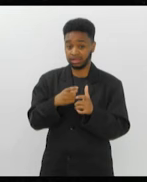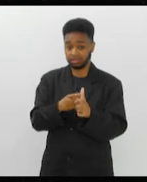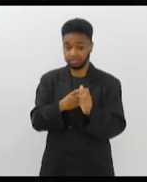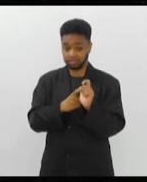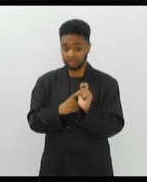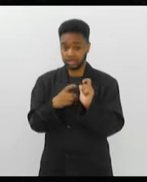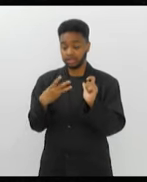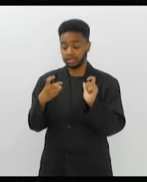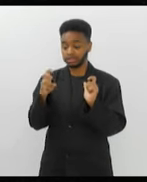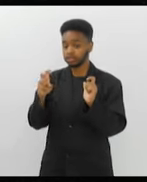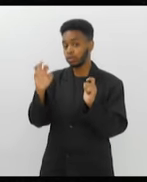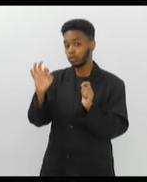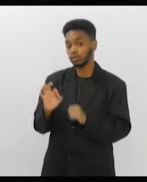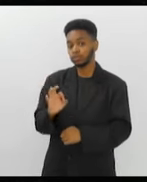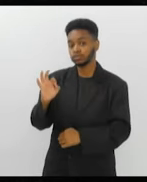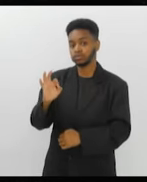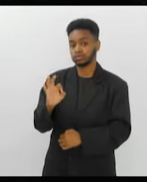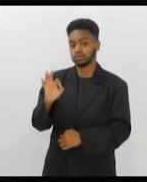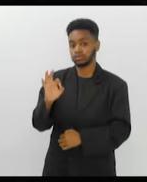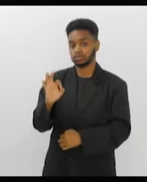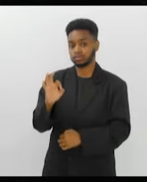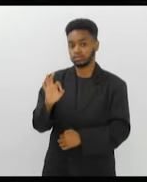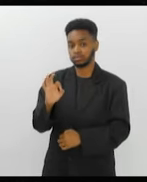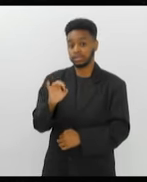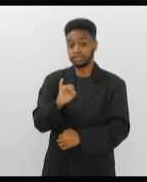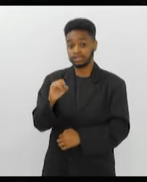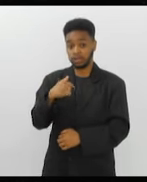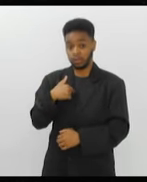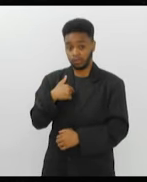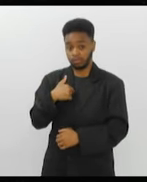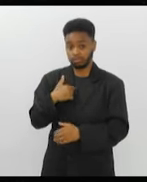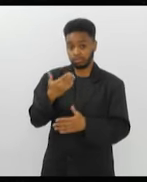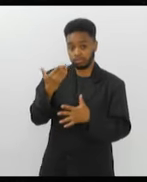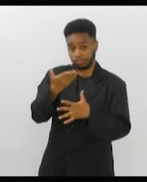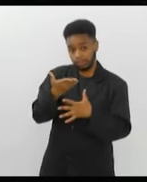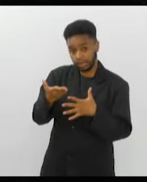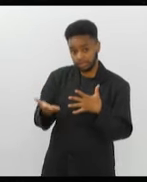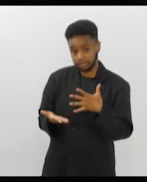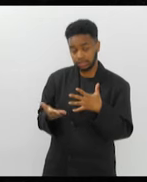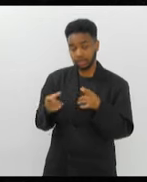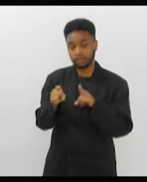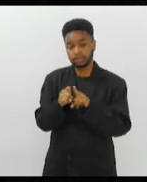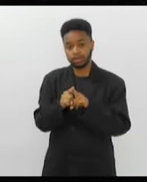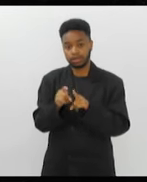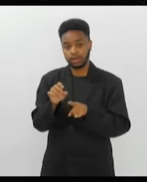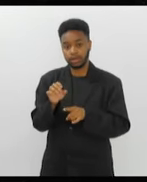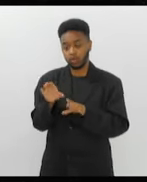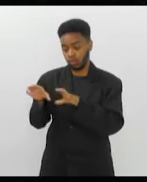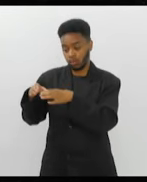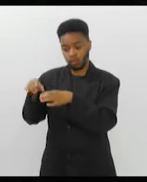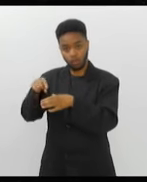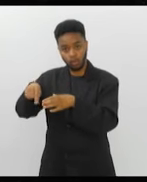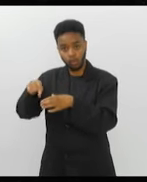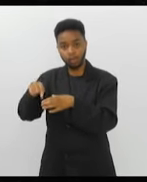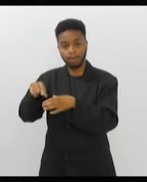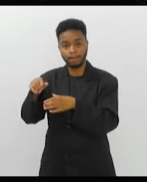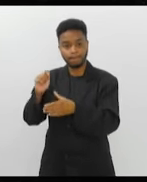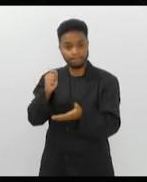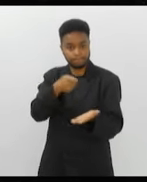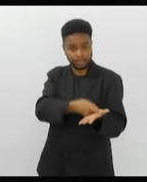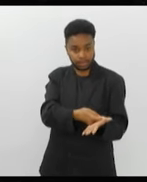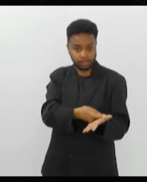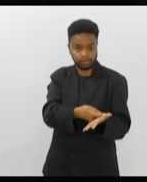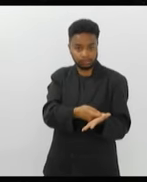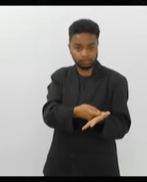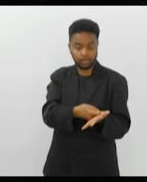de 35%, se eu parcelar e um percentual desse pagar,